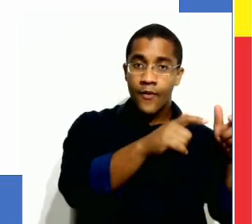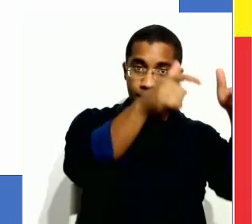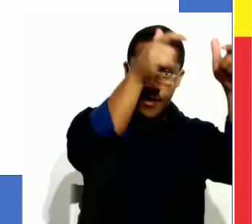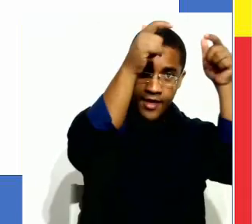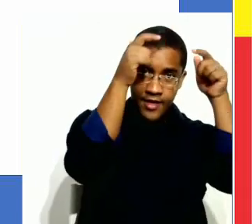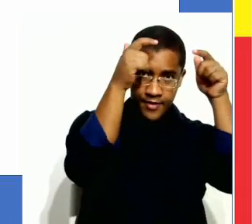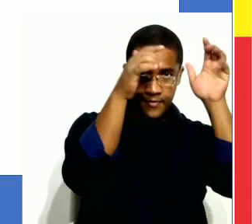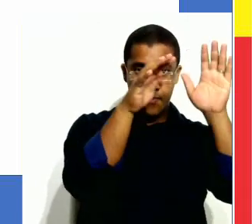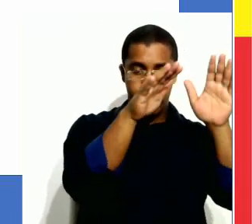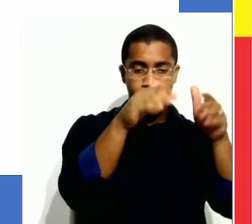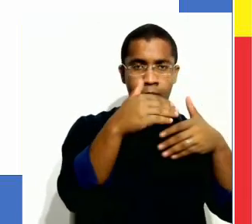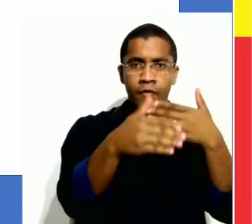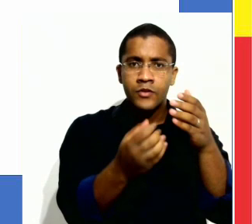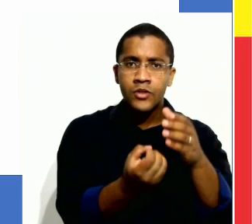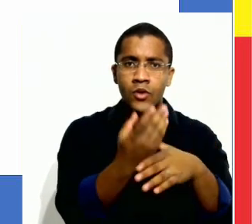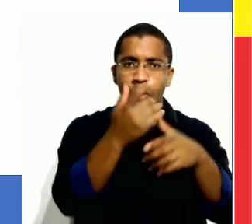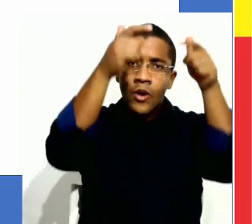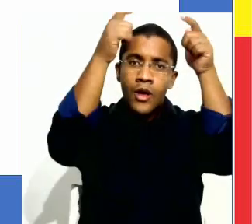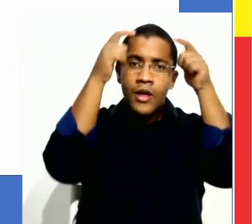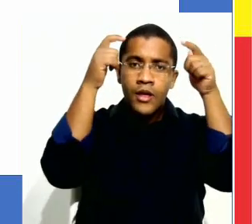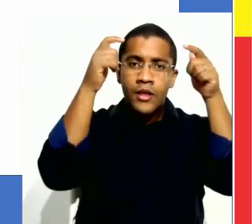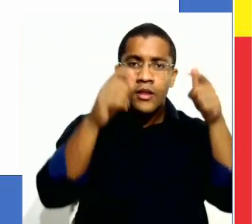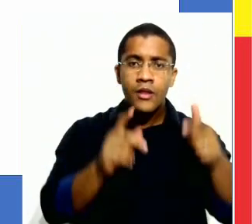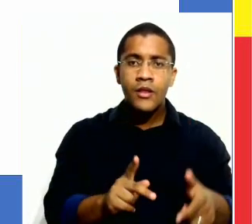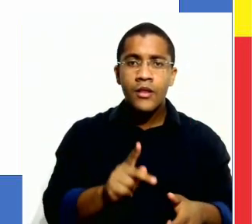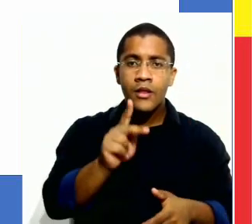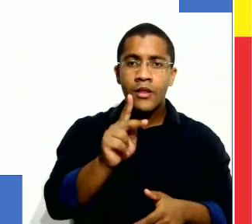Cush, um dos primeiros reinos